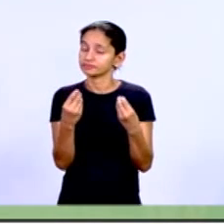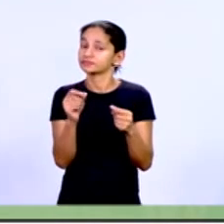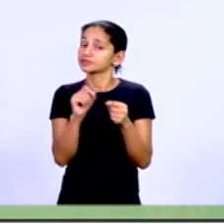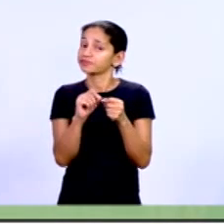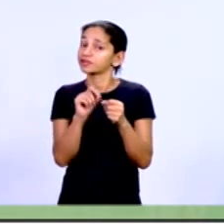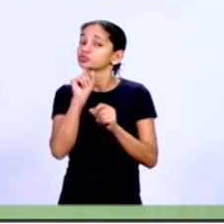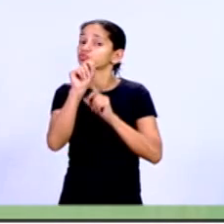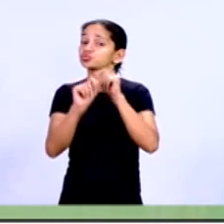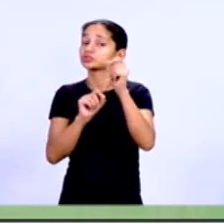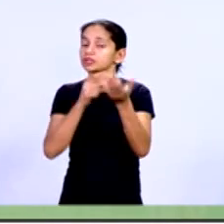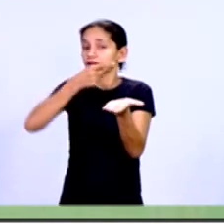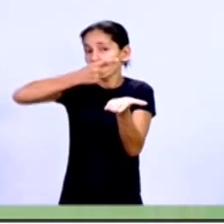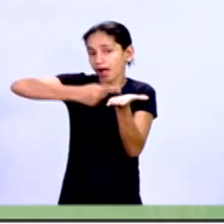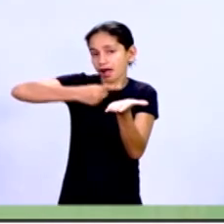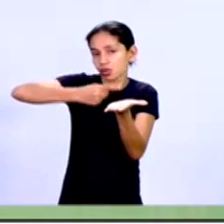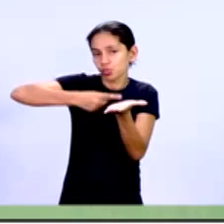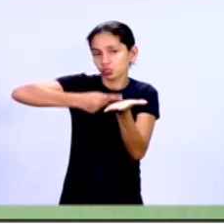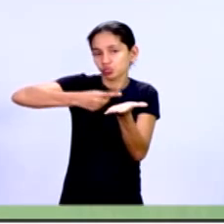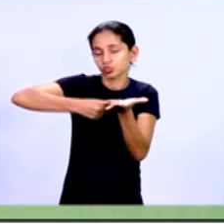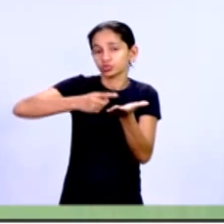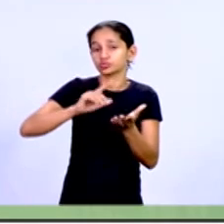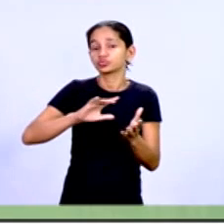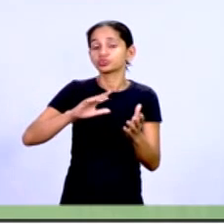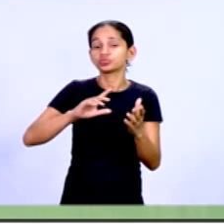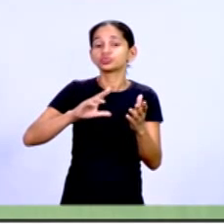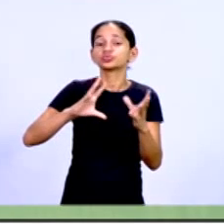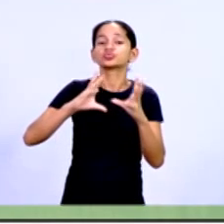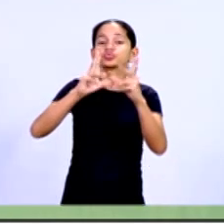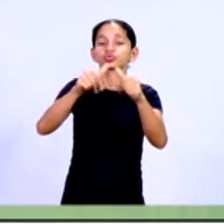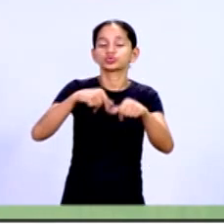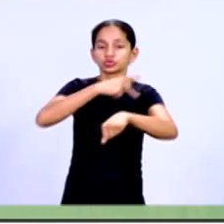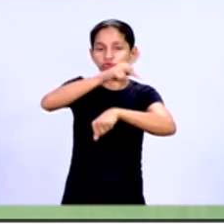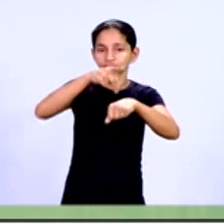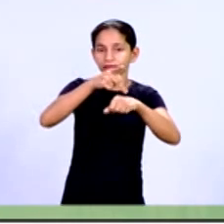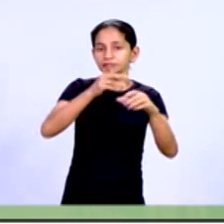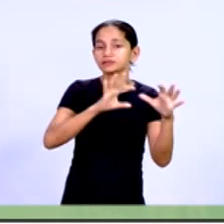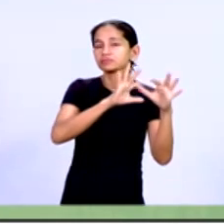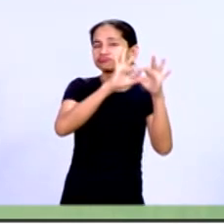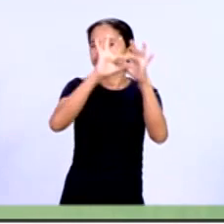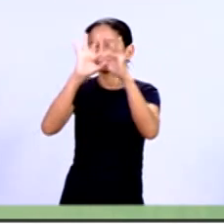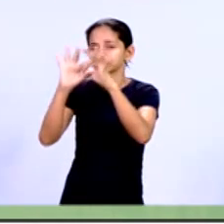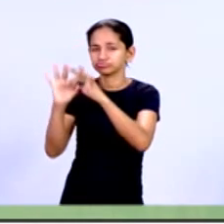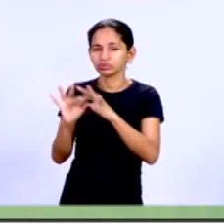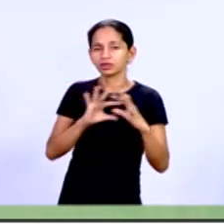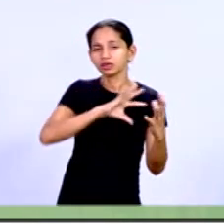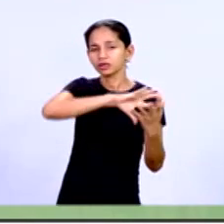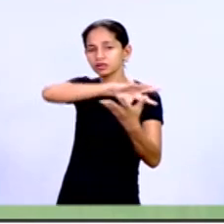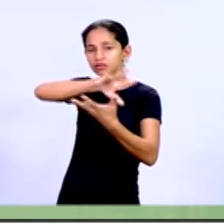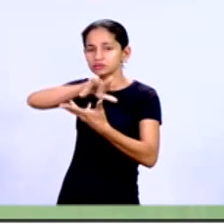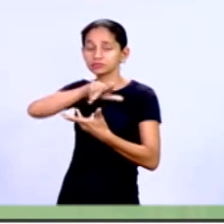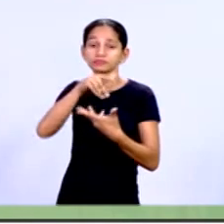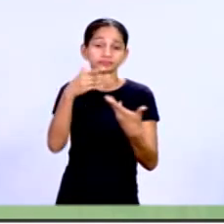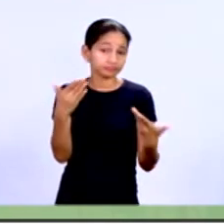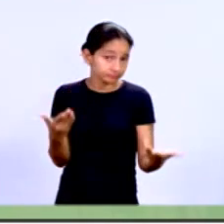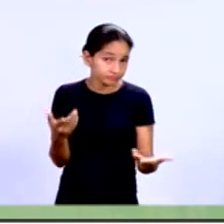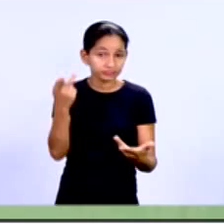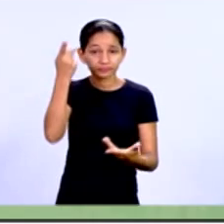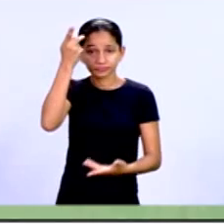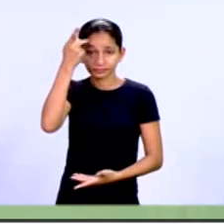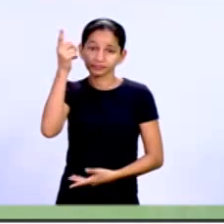para a integração de todas as bolsas de valores brasileiras em torno de um único mercado de valores, o da